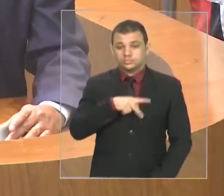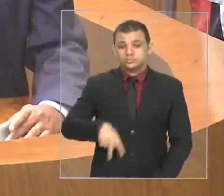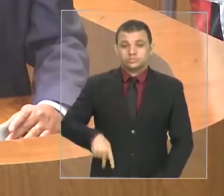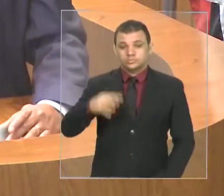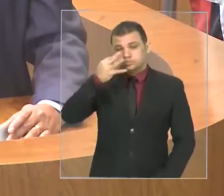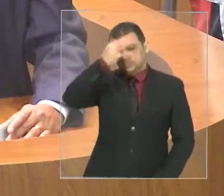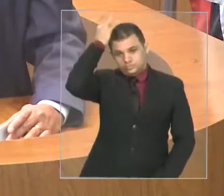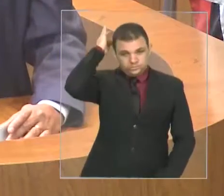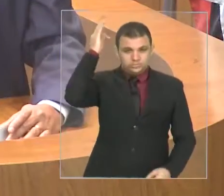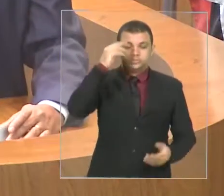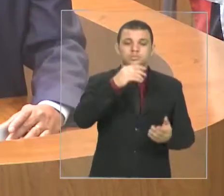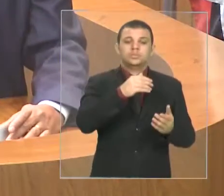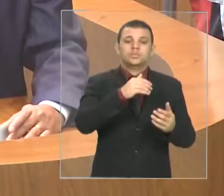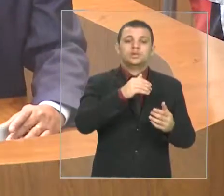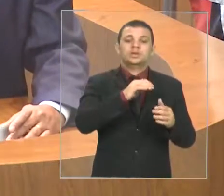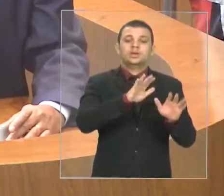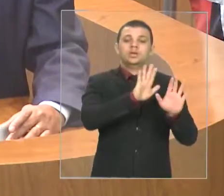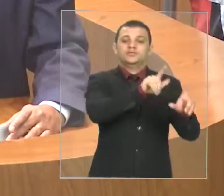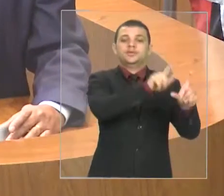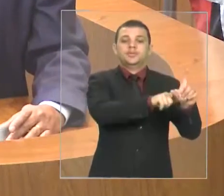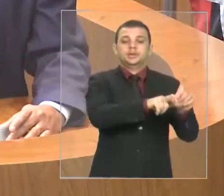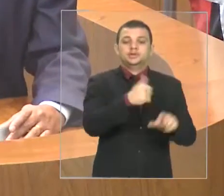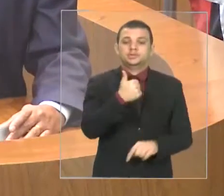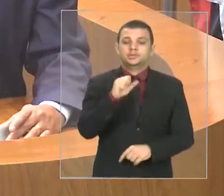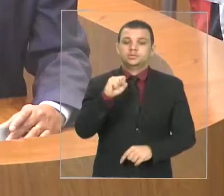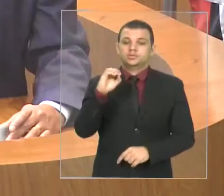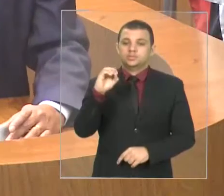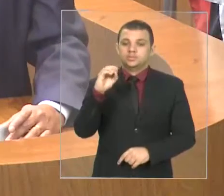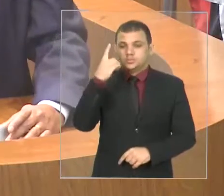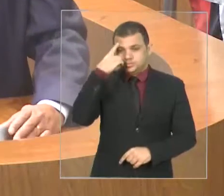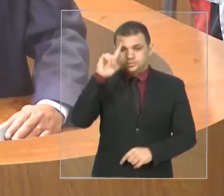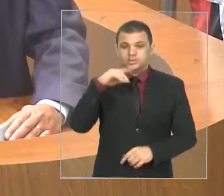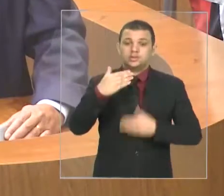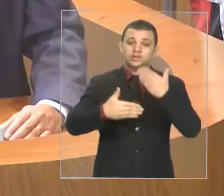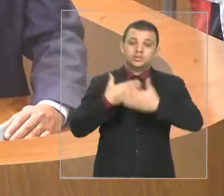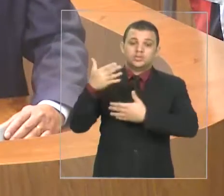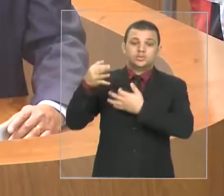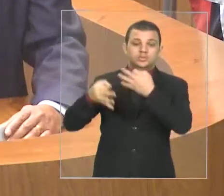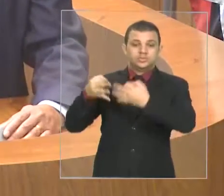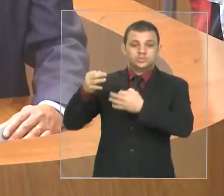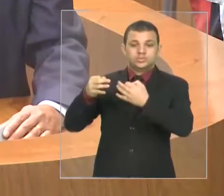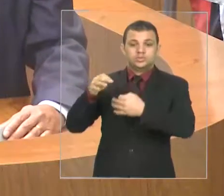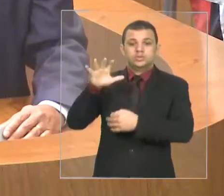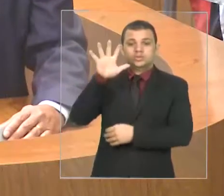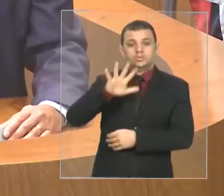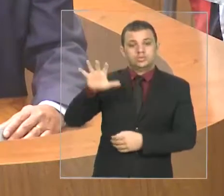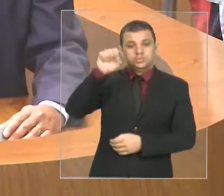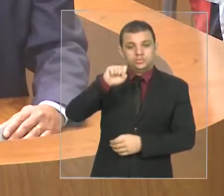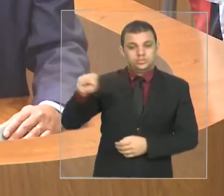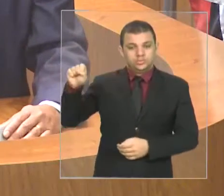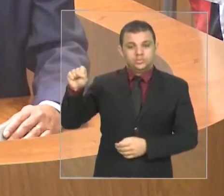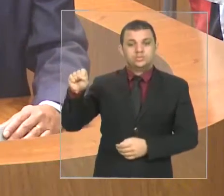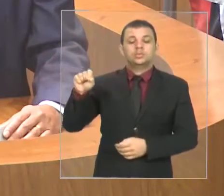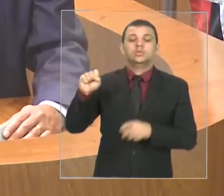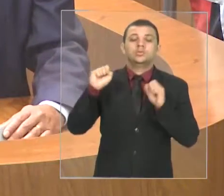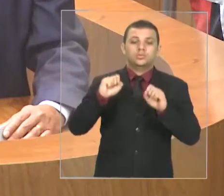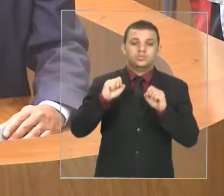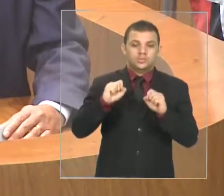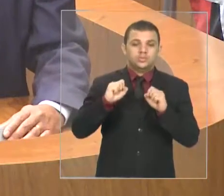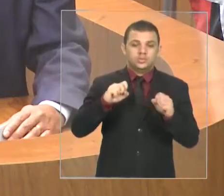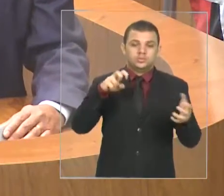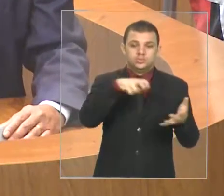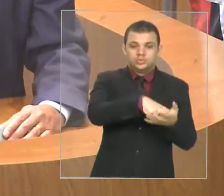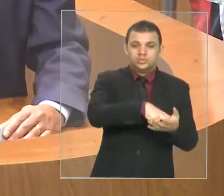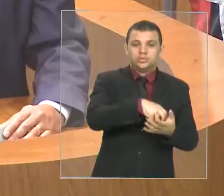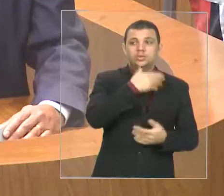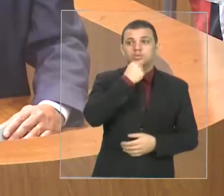da condenação pelo Supremo, que o presidente da Câmara, o Rodrigo Maia,